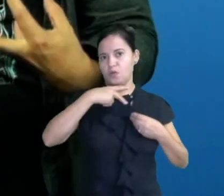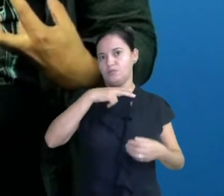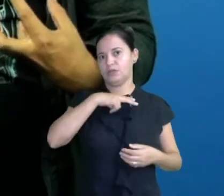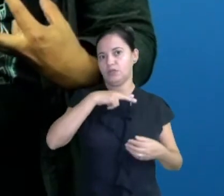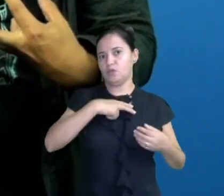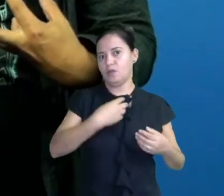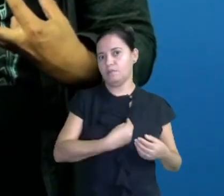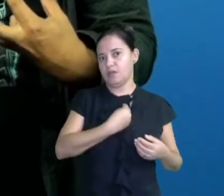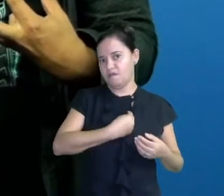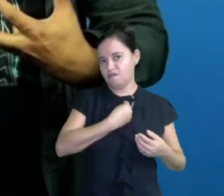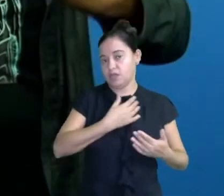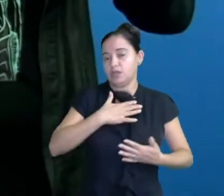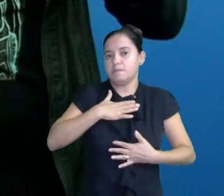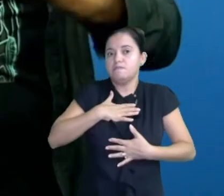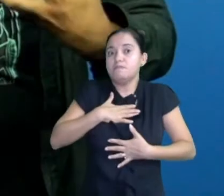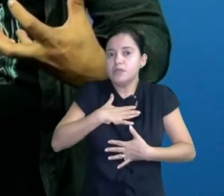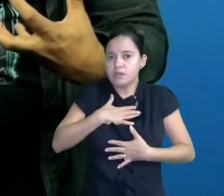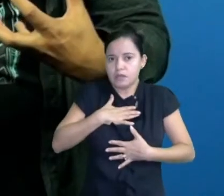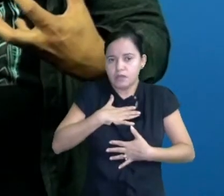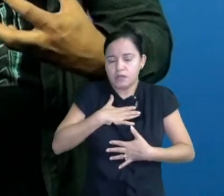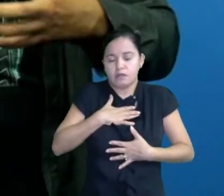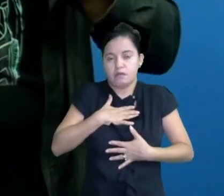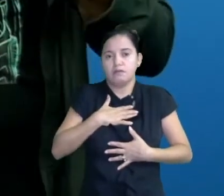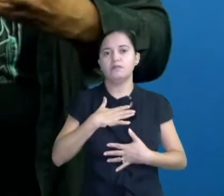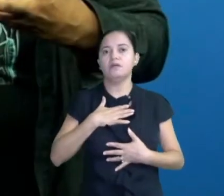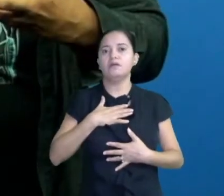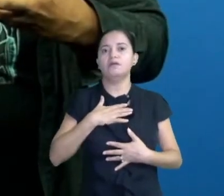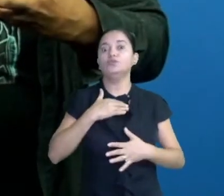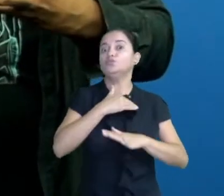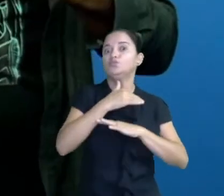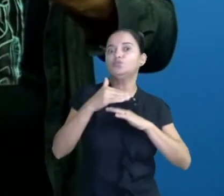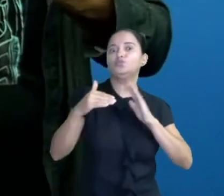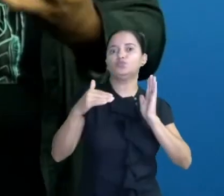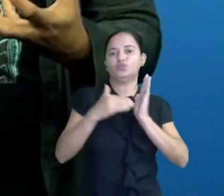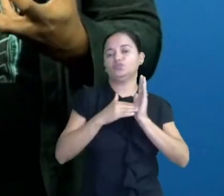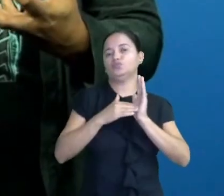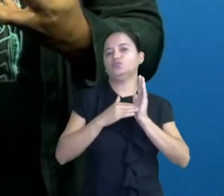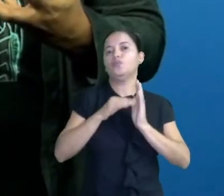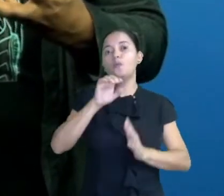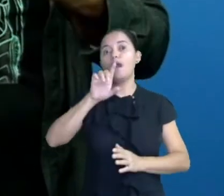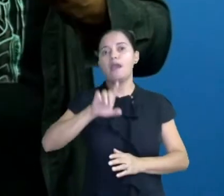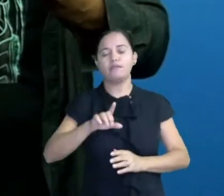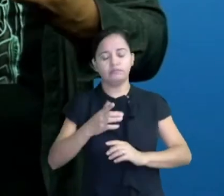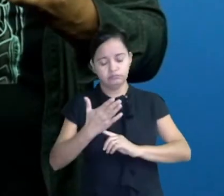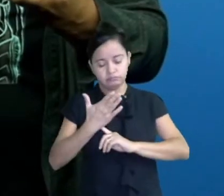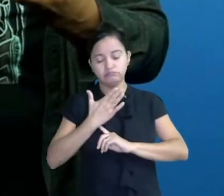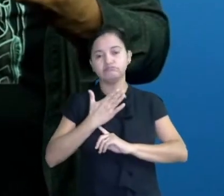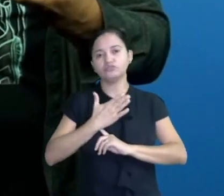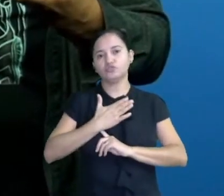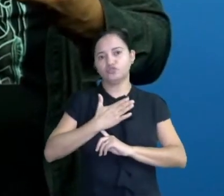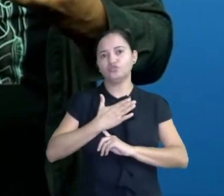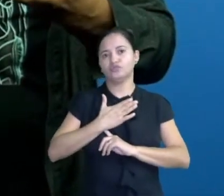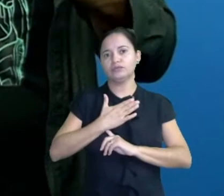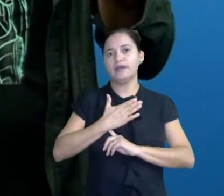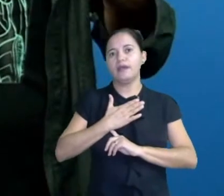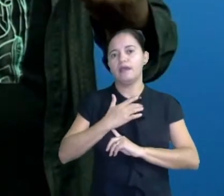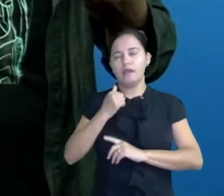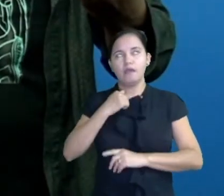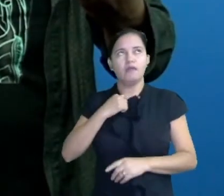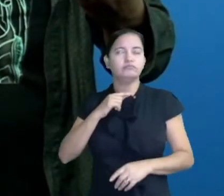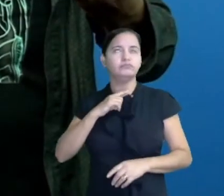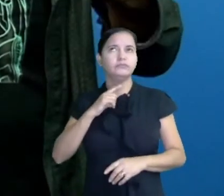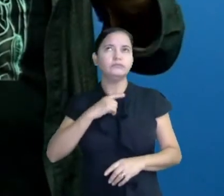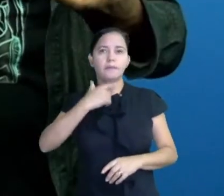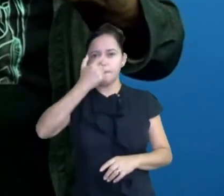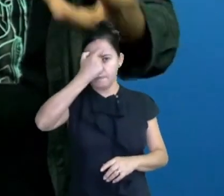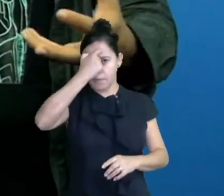gerenciar melhor a minha vida. De tal maneira que tudo fica favorável para que eu possa ter essa